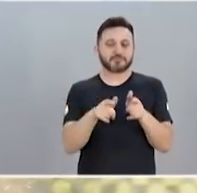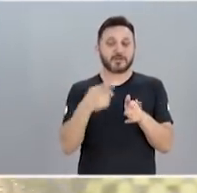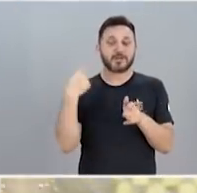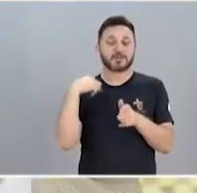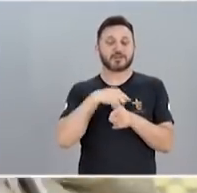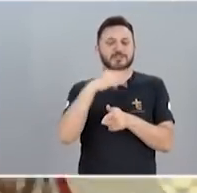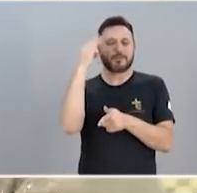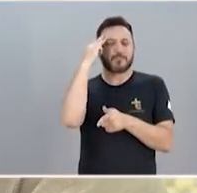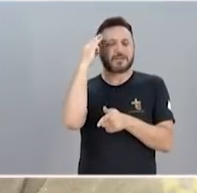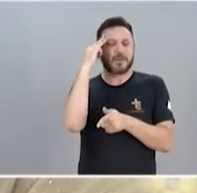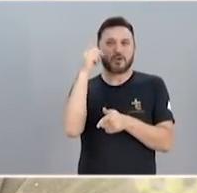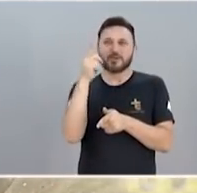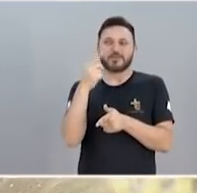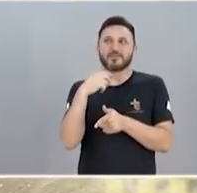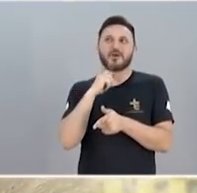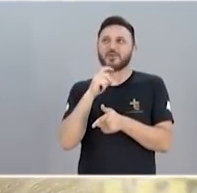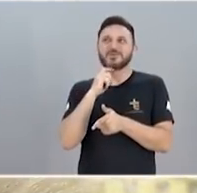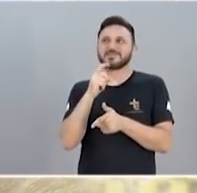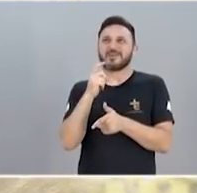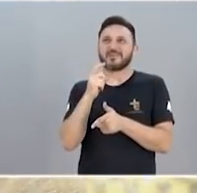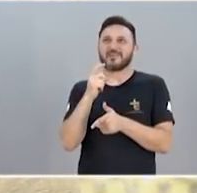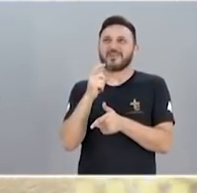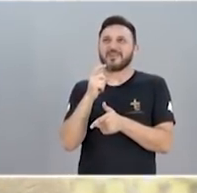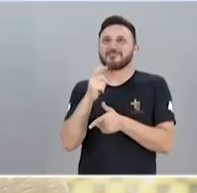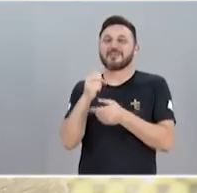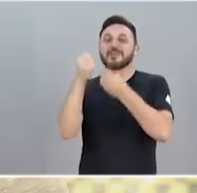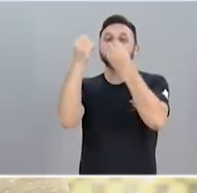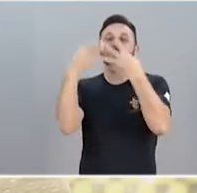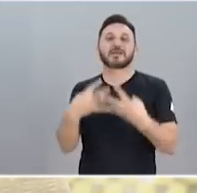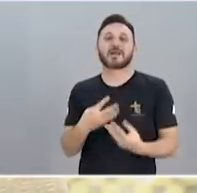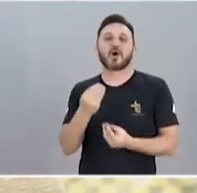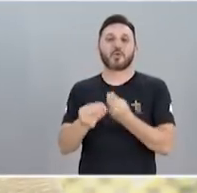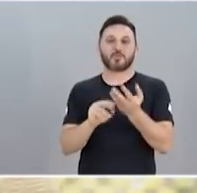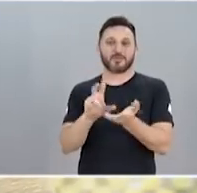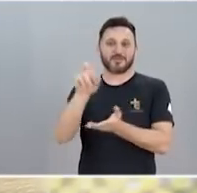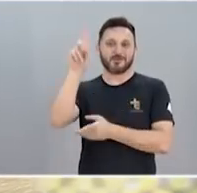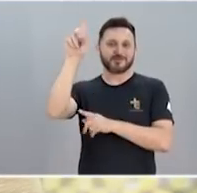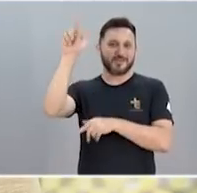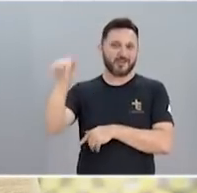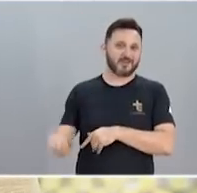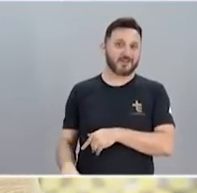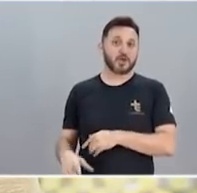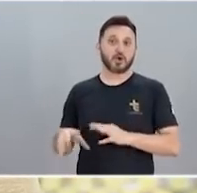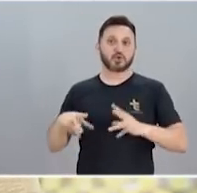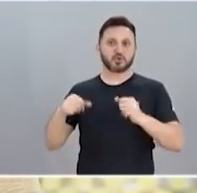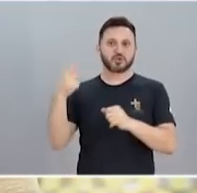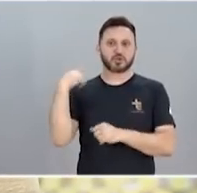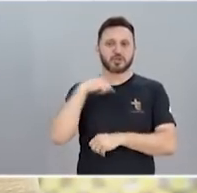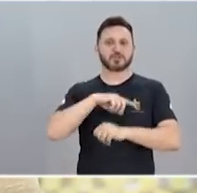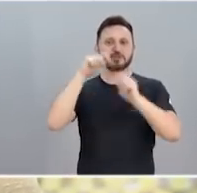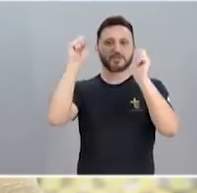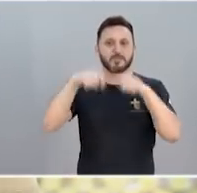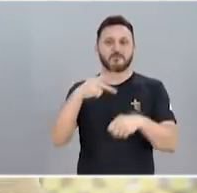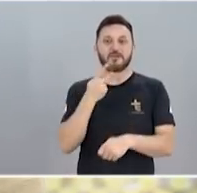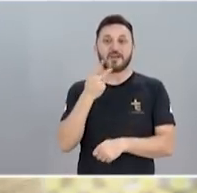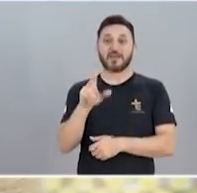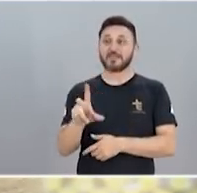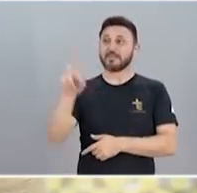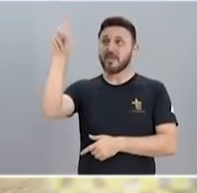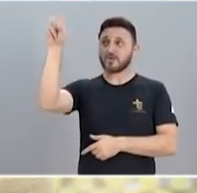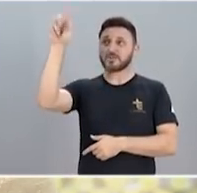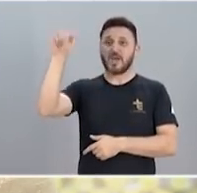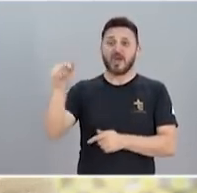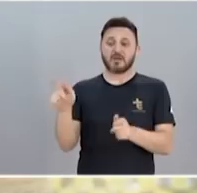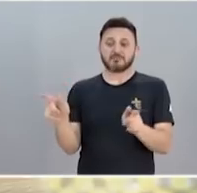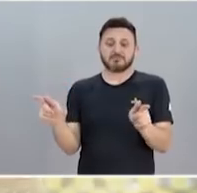não consegue absorver Deus. E tudo que pudermos falar de Deus será